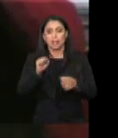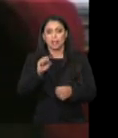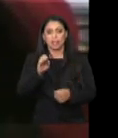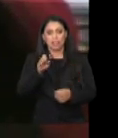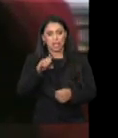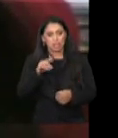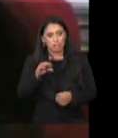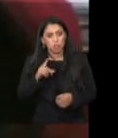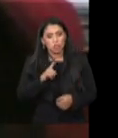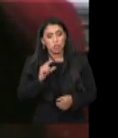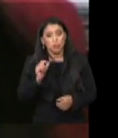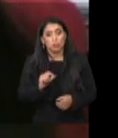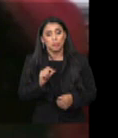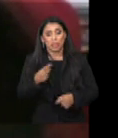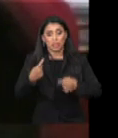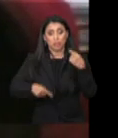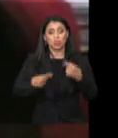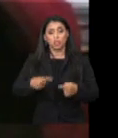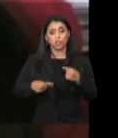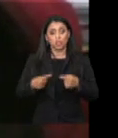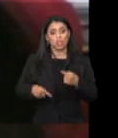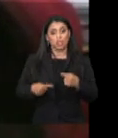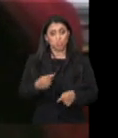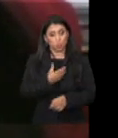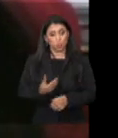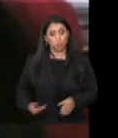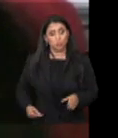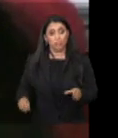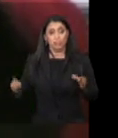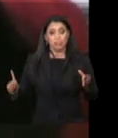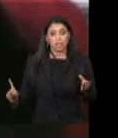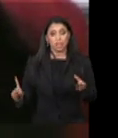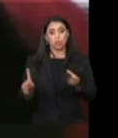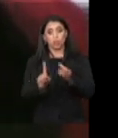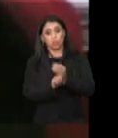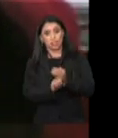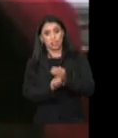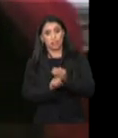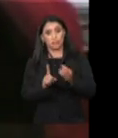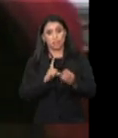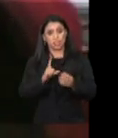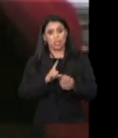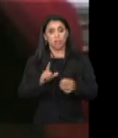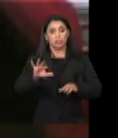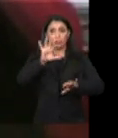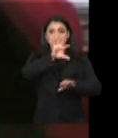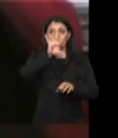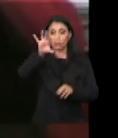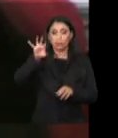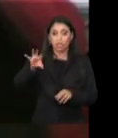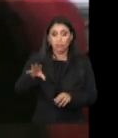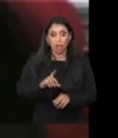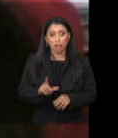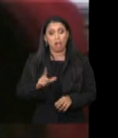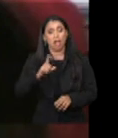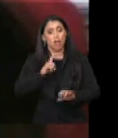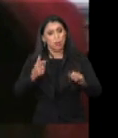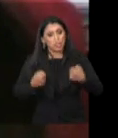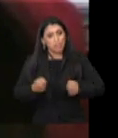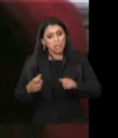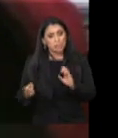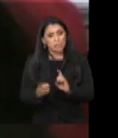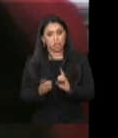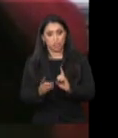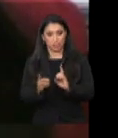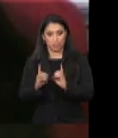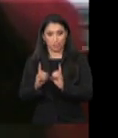propor nos políticas públicas inclusivas com base em diagnóstico sócio territoriais vincula as necessidades de atendimento